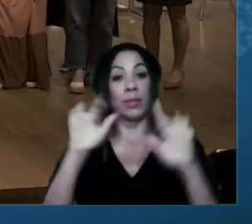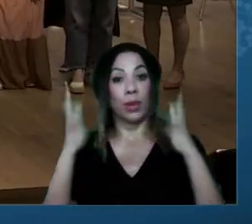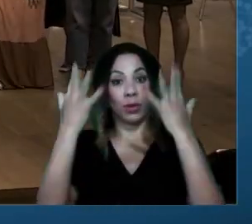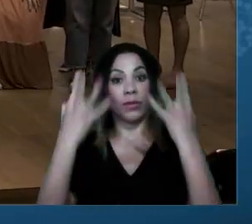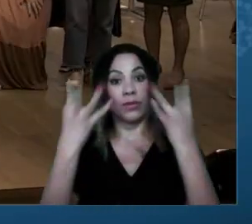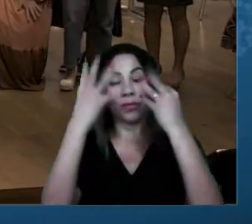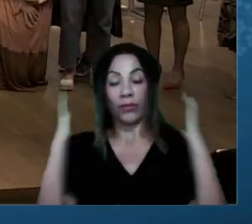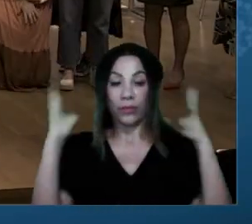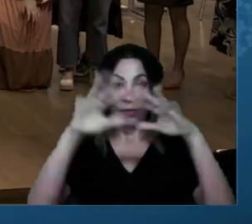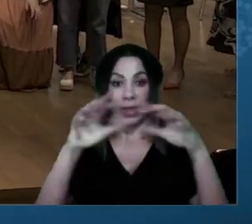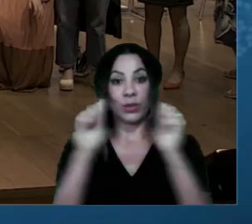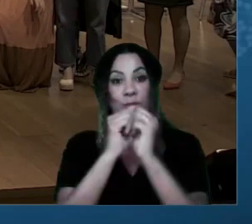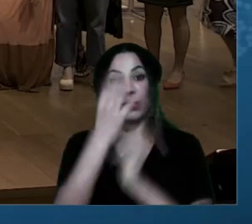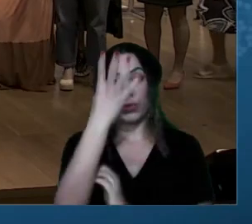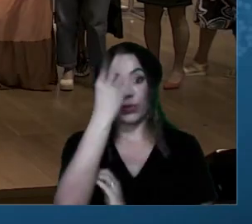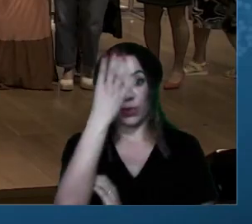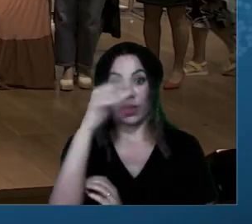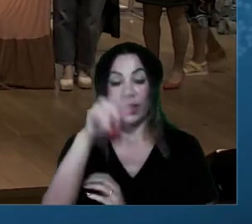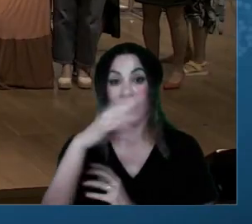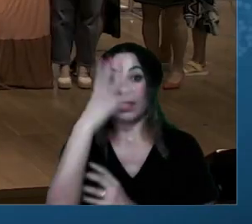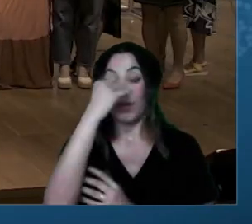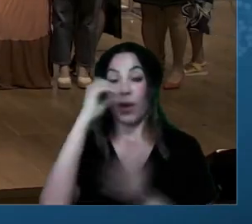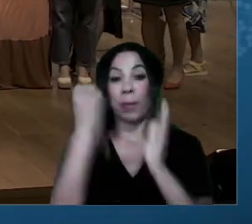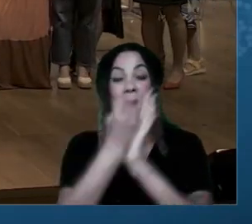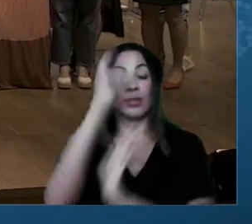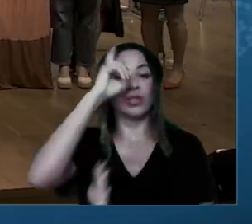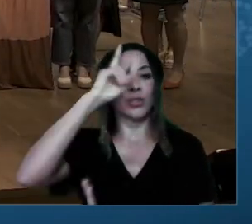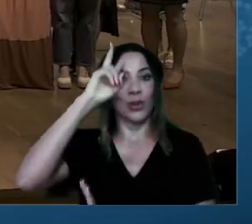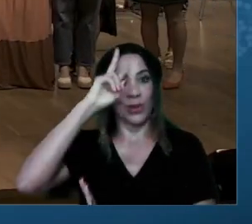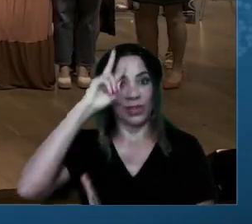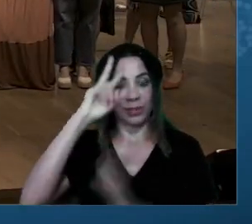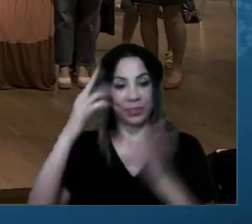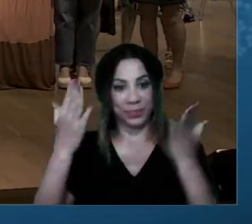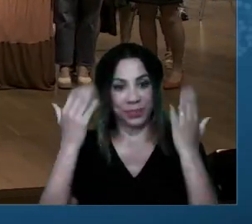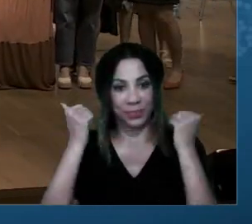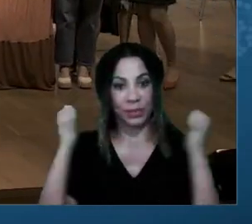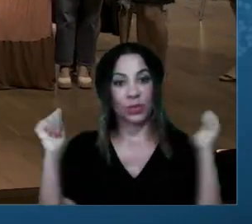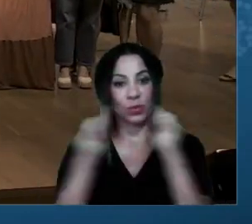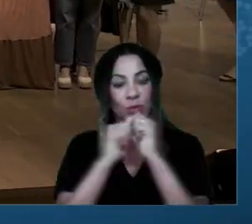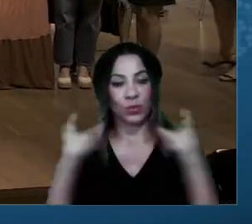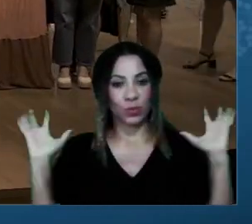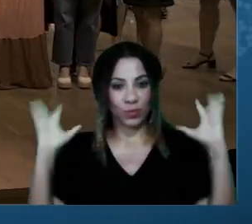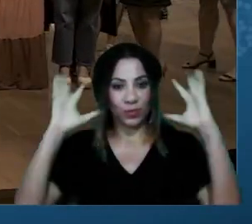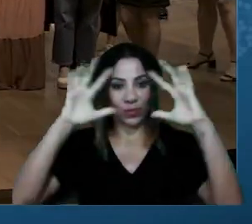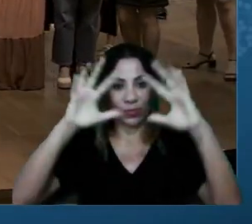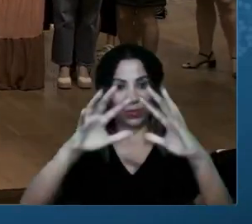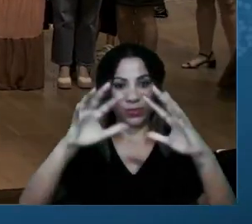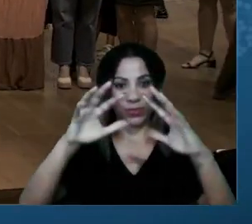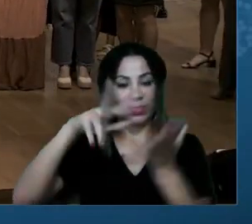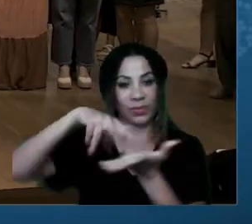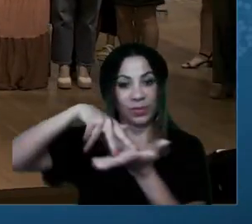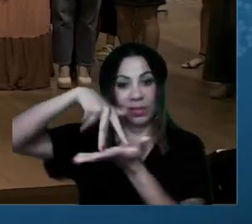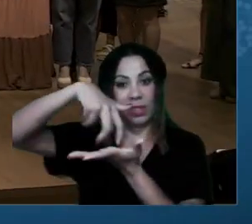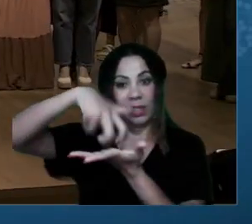foto? Olha que essa foto é histórica, hein, gente? Junta aí, agacha quem está na